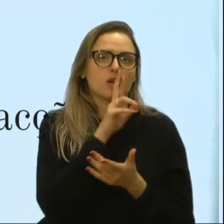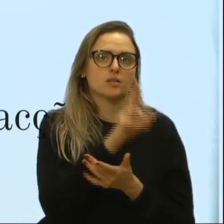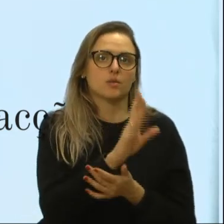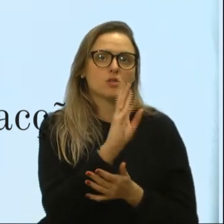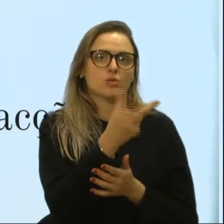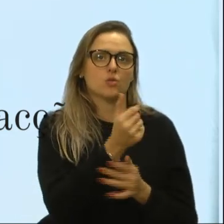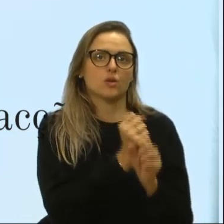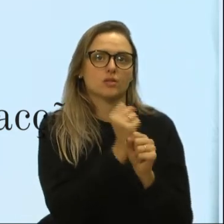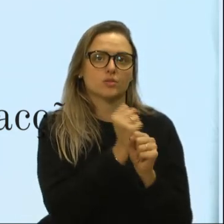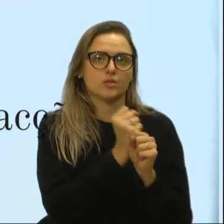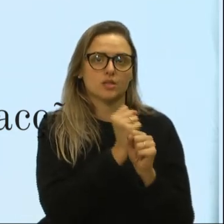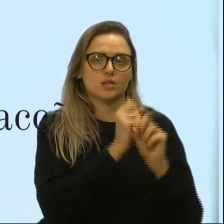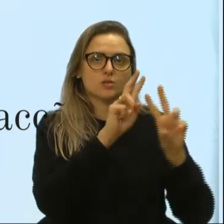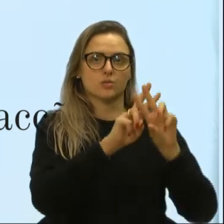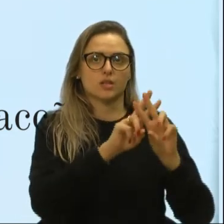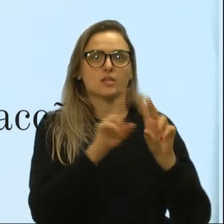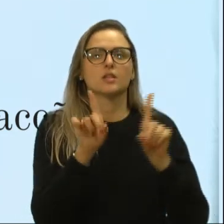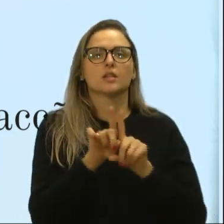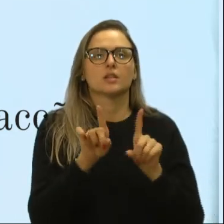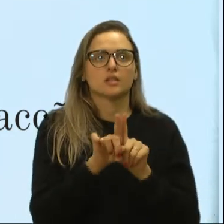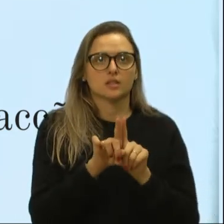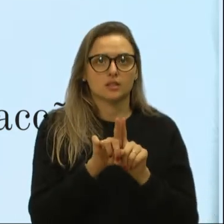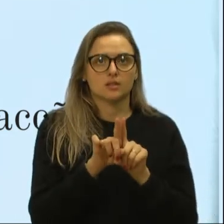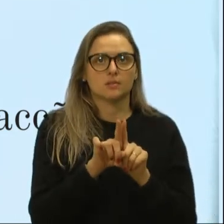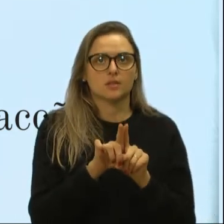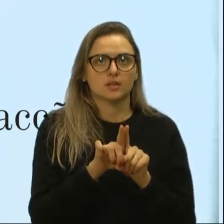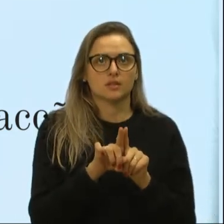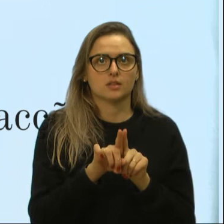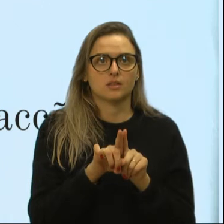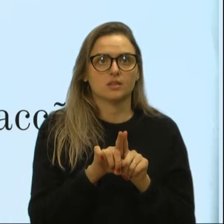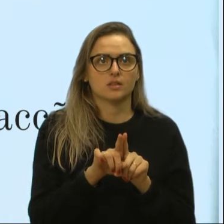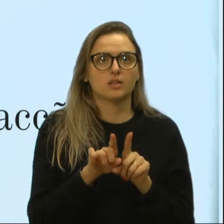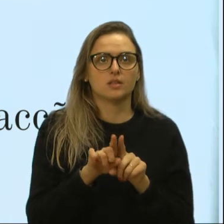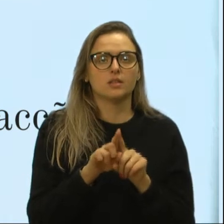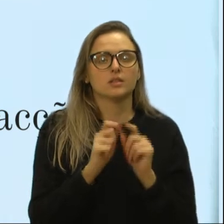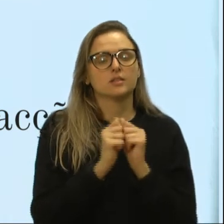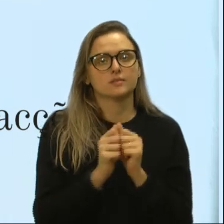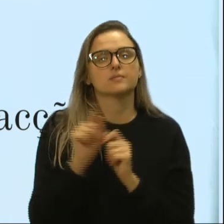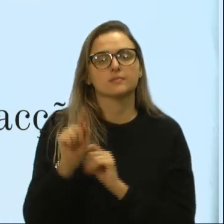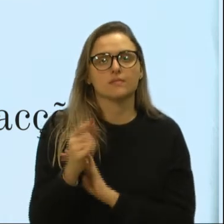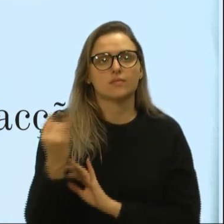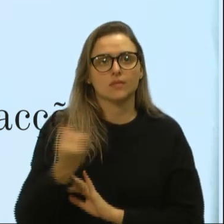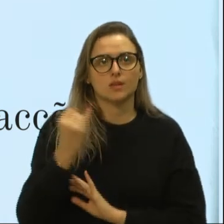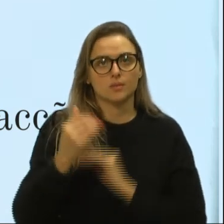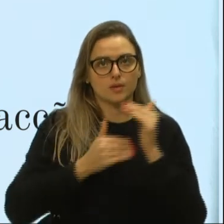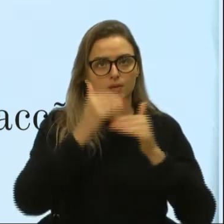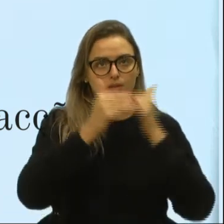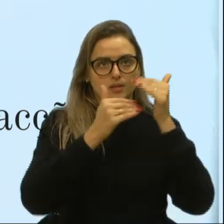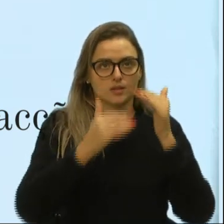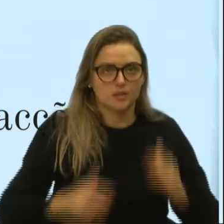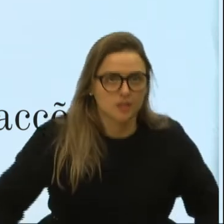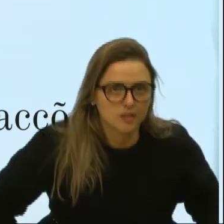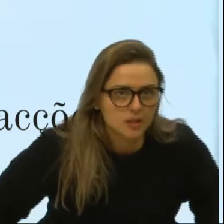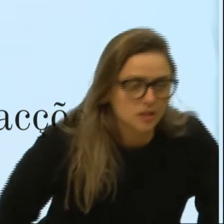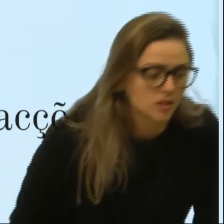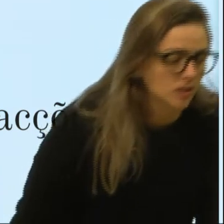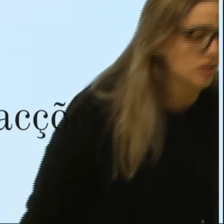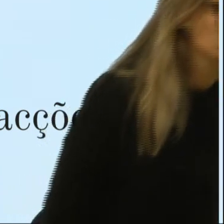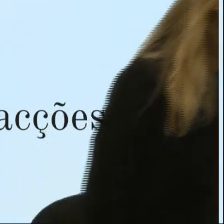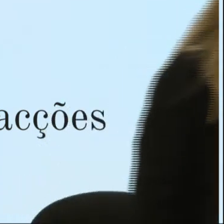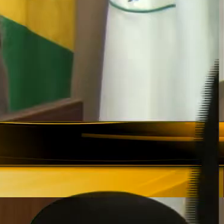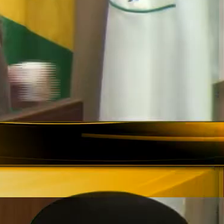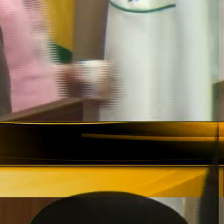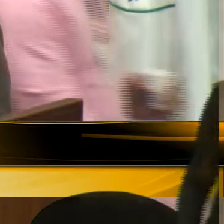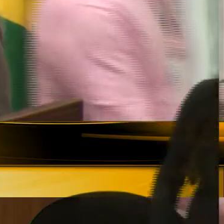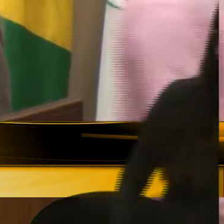que faz parte do pacote, que lá foi trazido como uma questão importante para evoluir. O regime